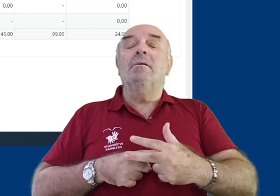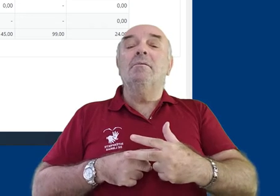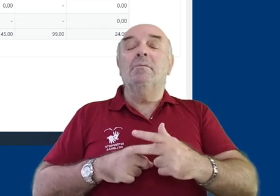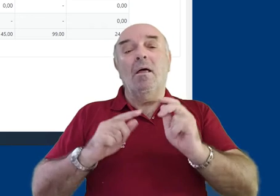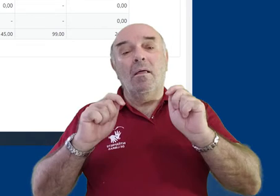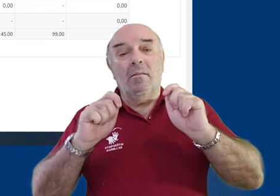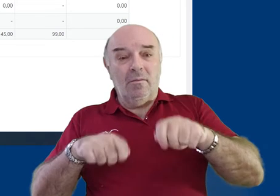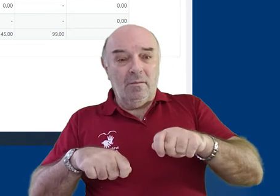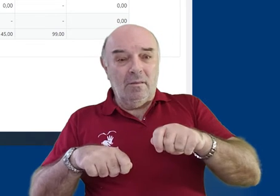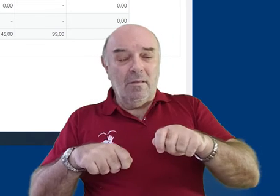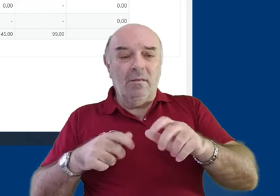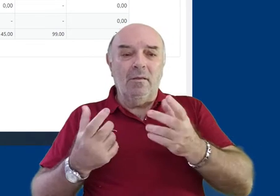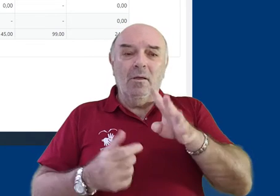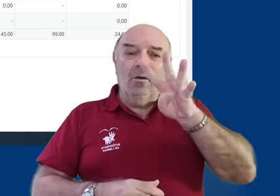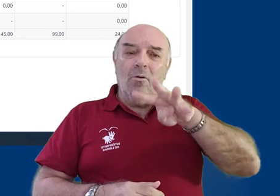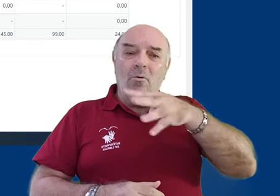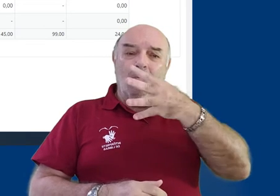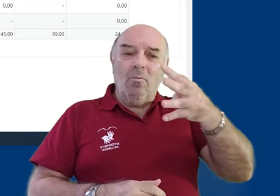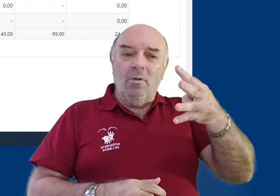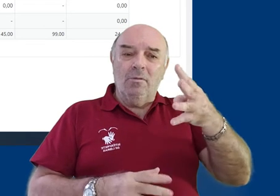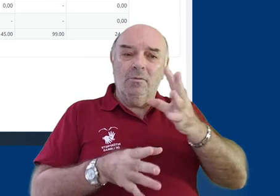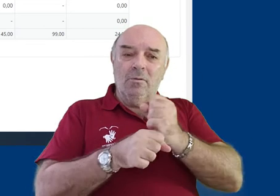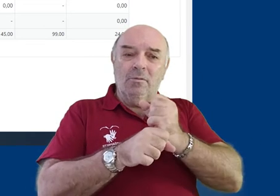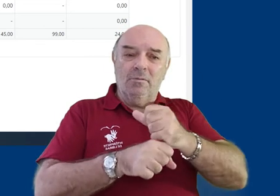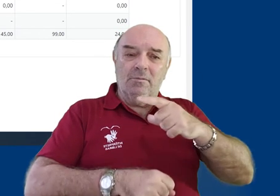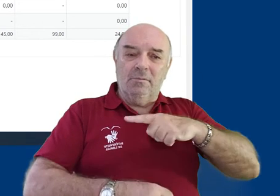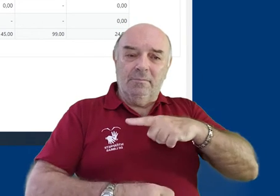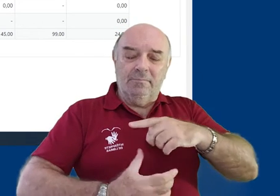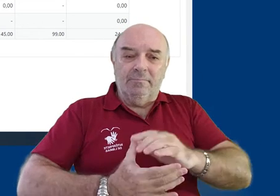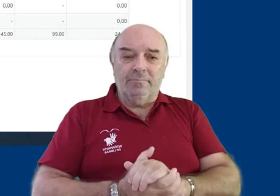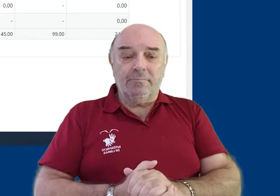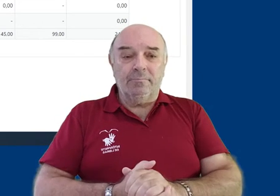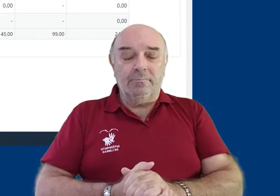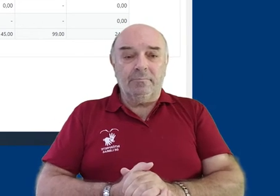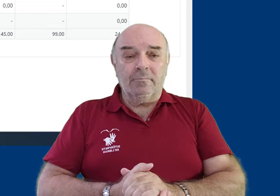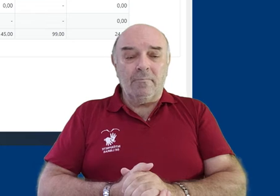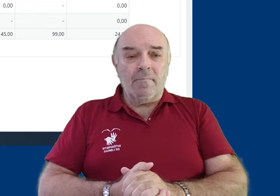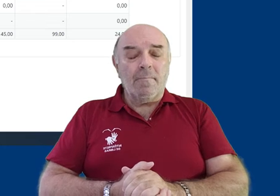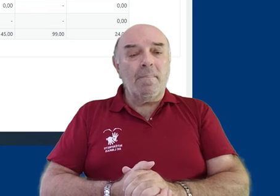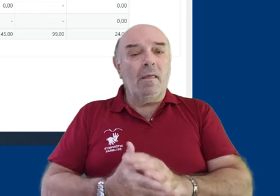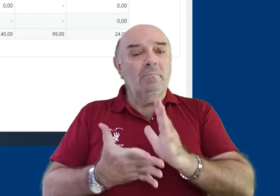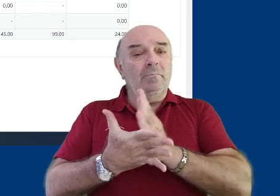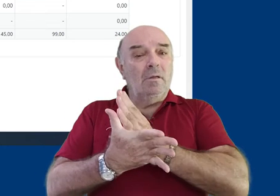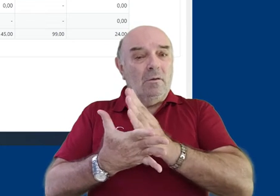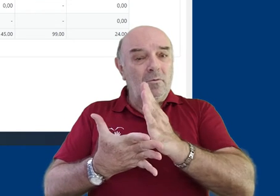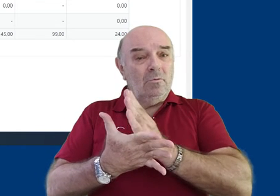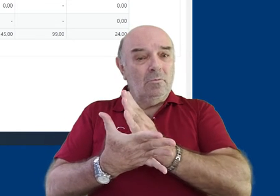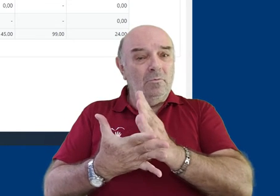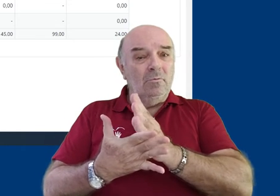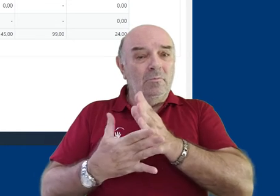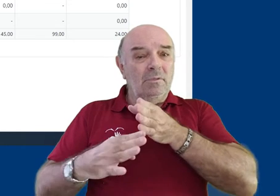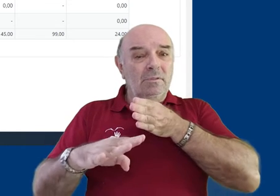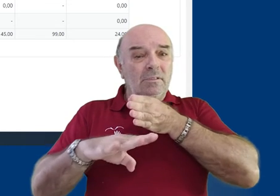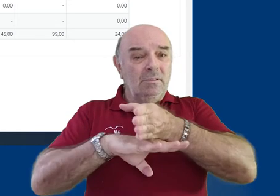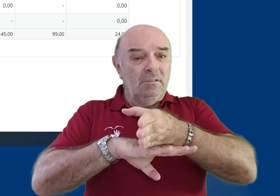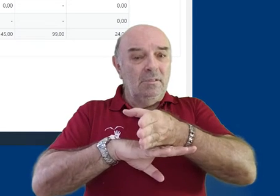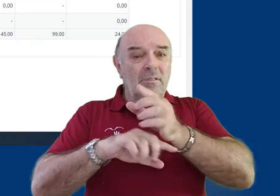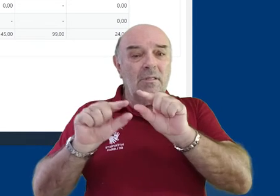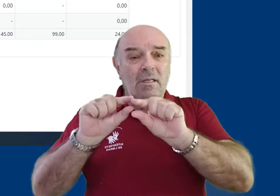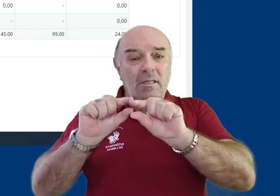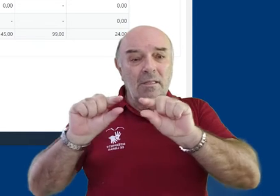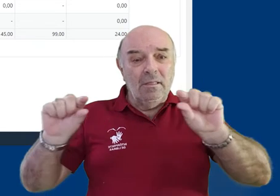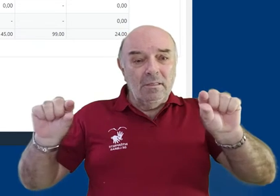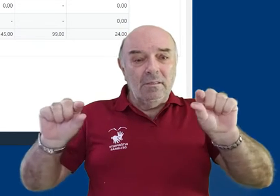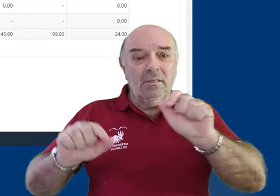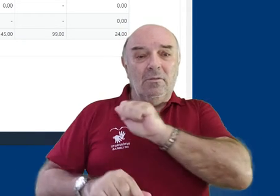ferramentas que o quadro de notas possui algumas delas também podem ser acessadas